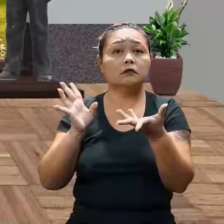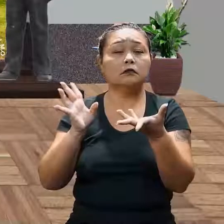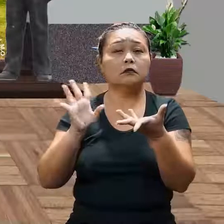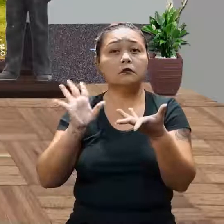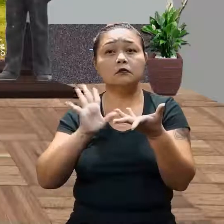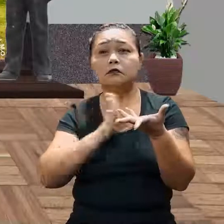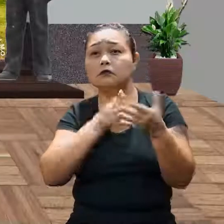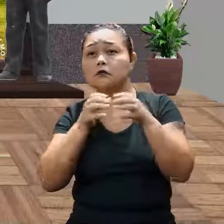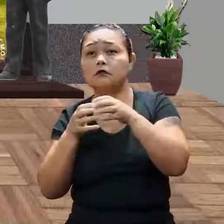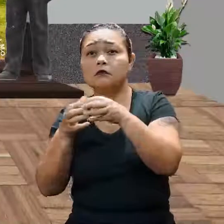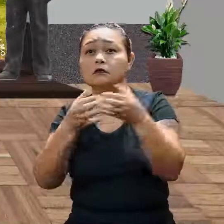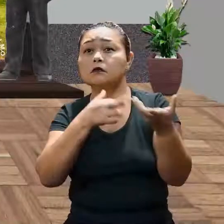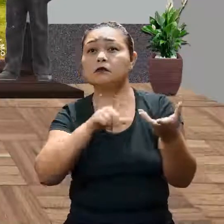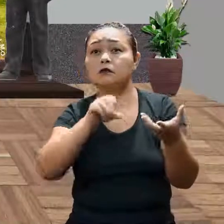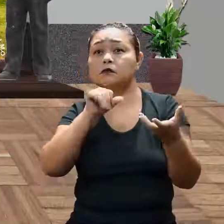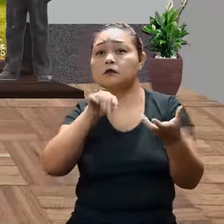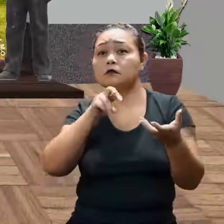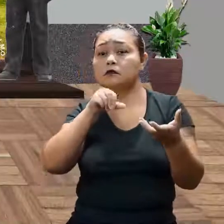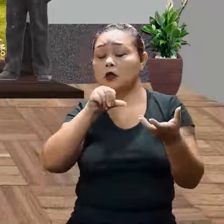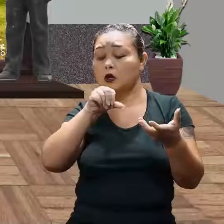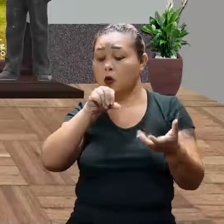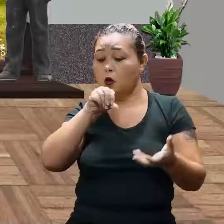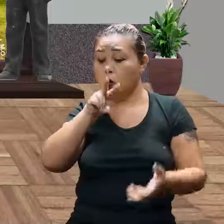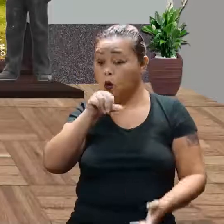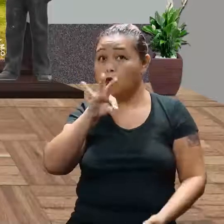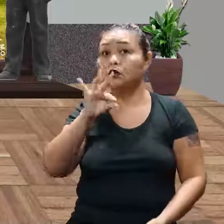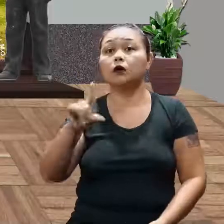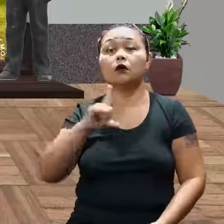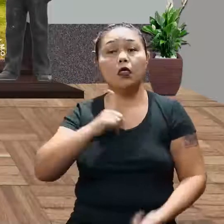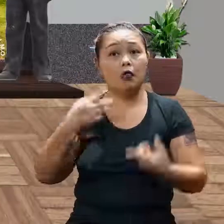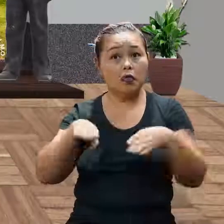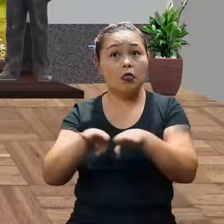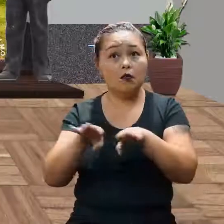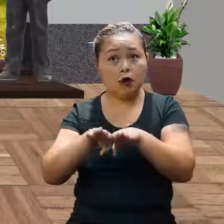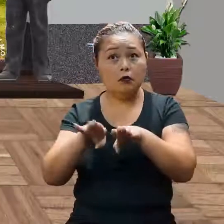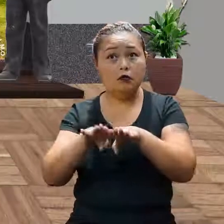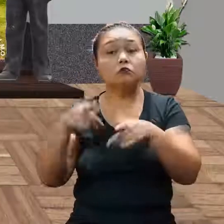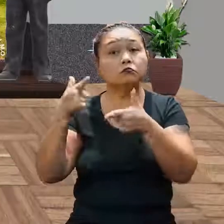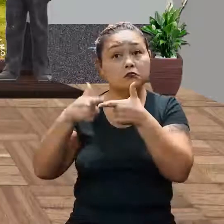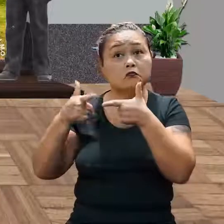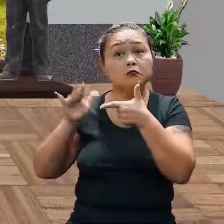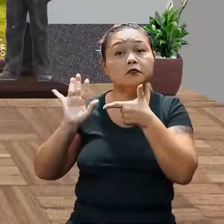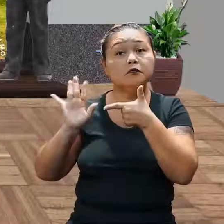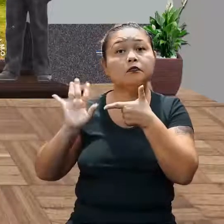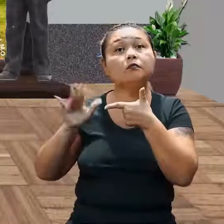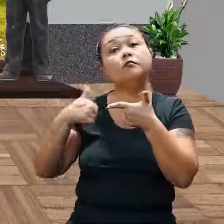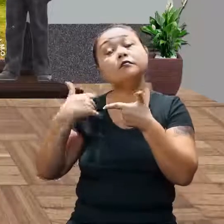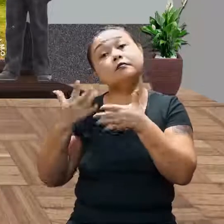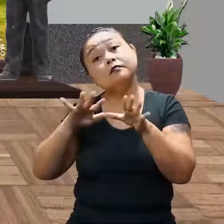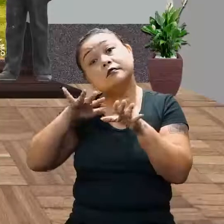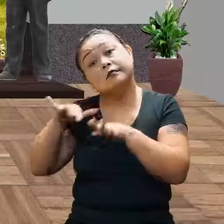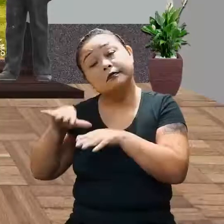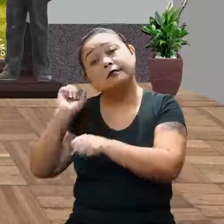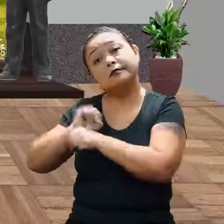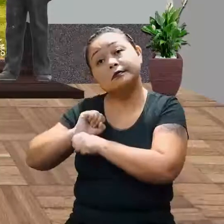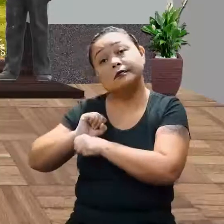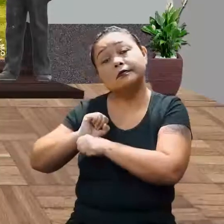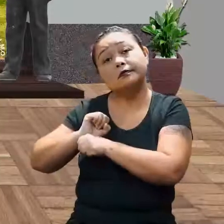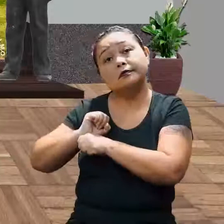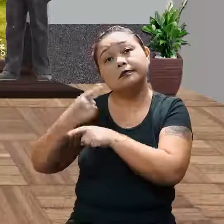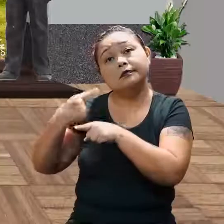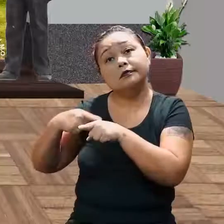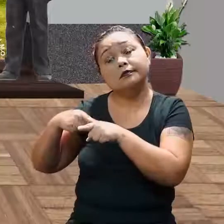a expedição Rondon Roosevelt, também, que foi um grande problema, apesar de ter dado uma pausa